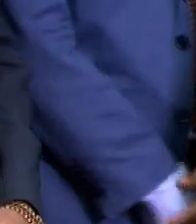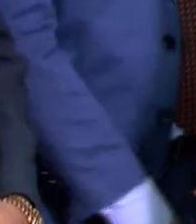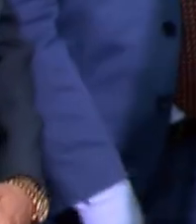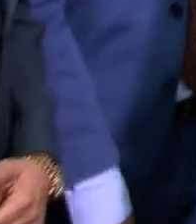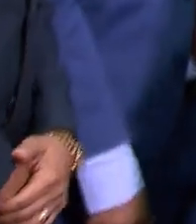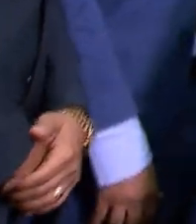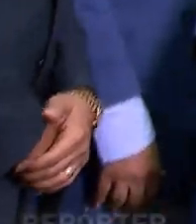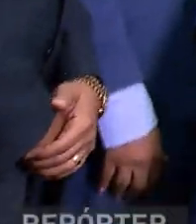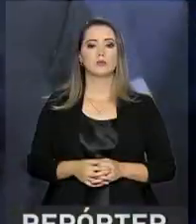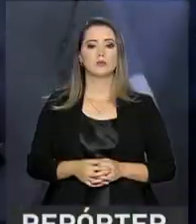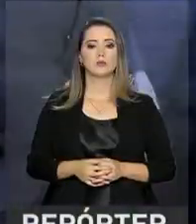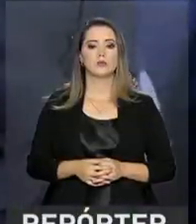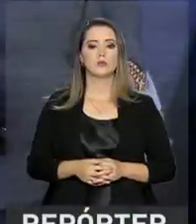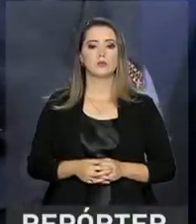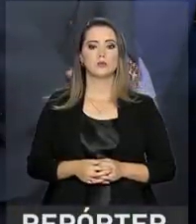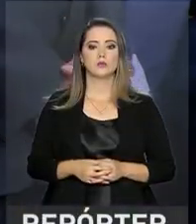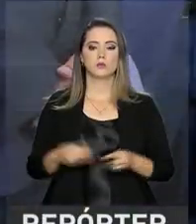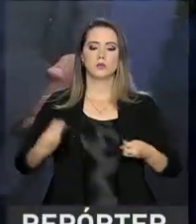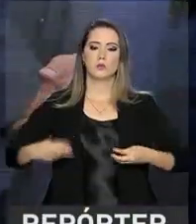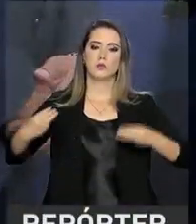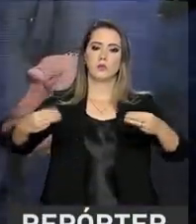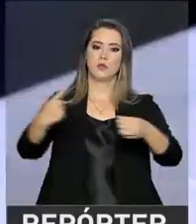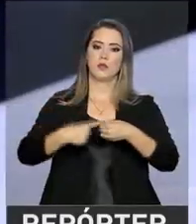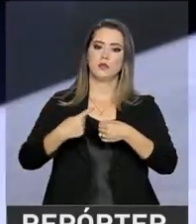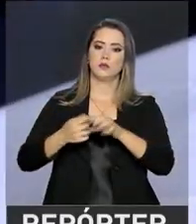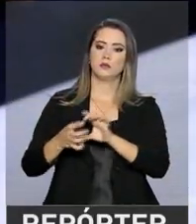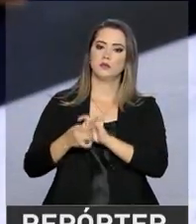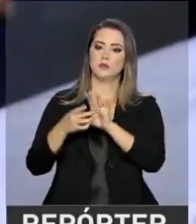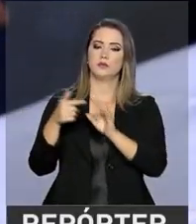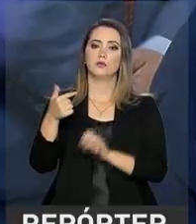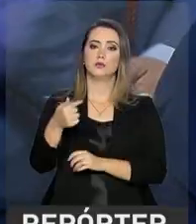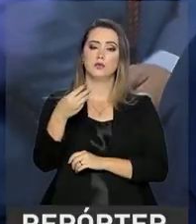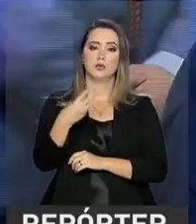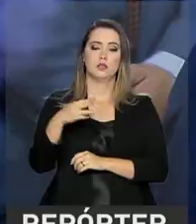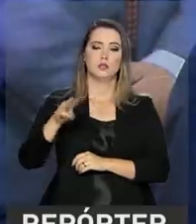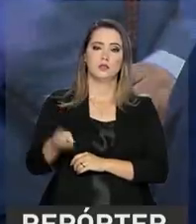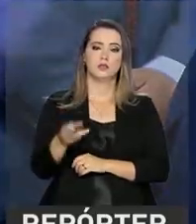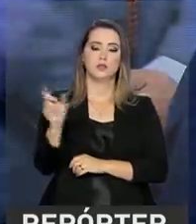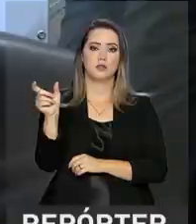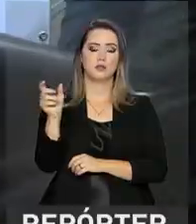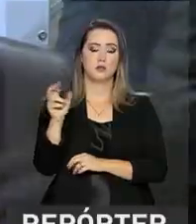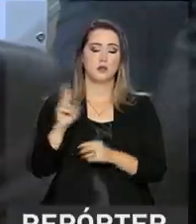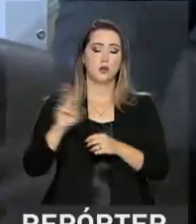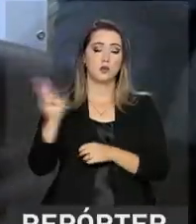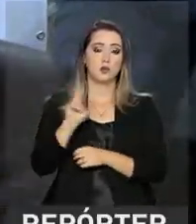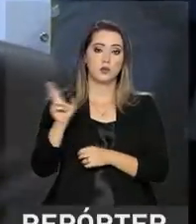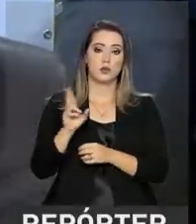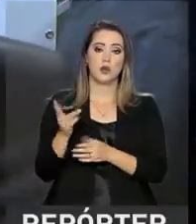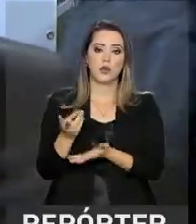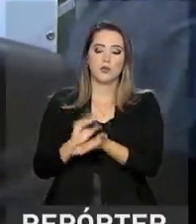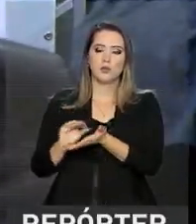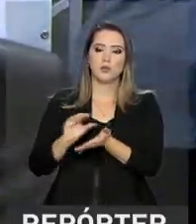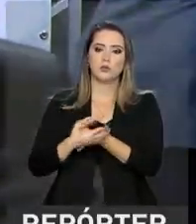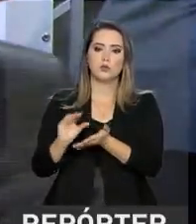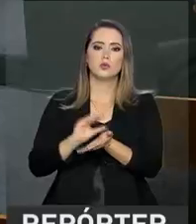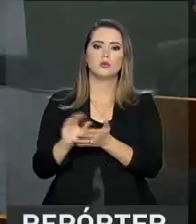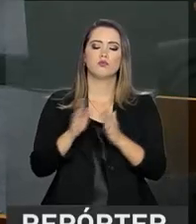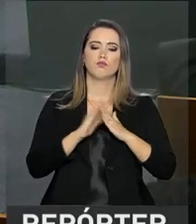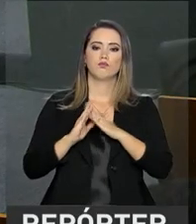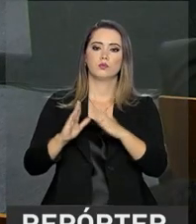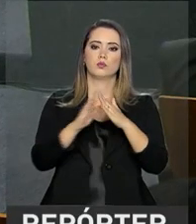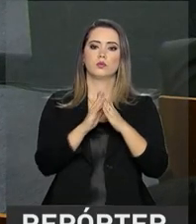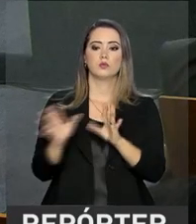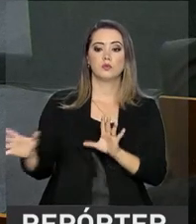o ministério das cidades liberou mais de 73 milhões de reais do fundo de arrendamento residencial que